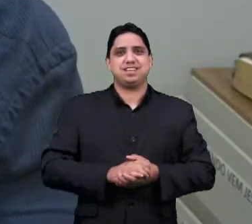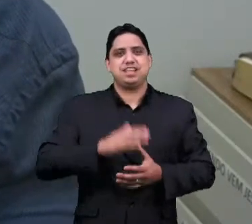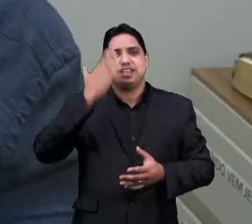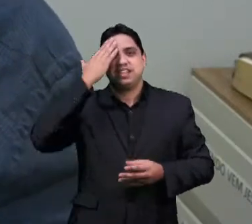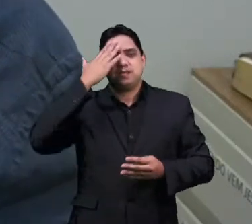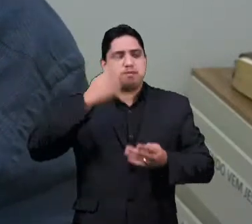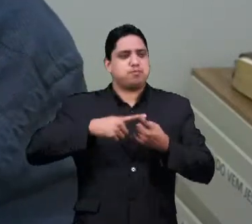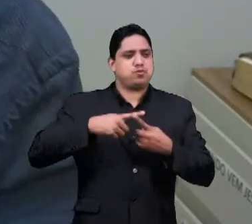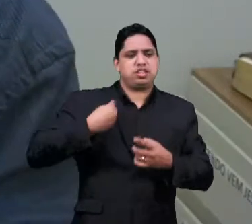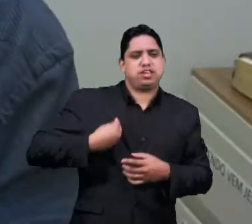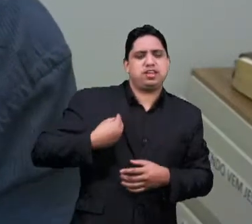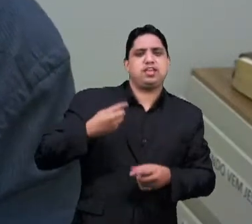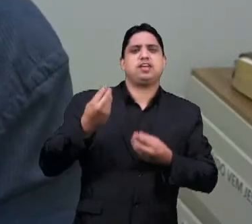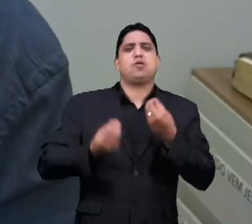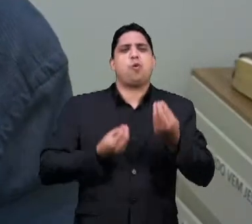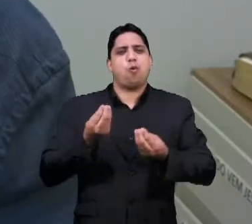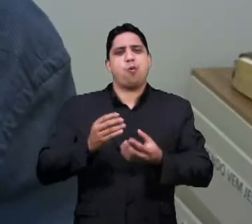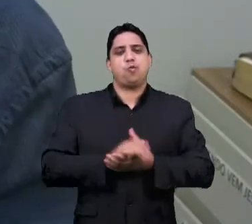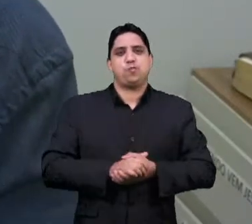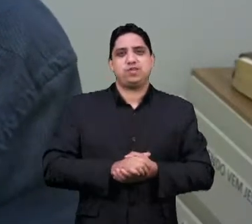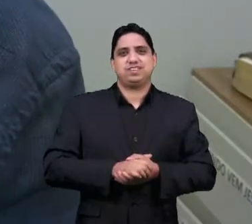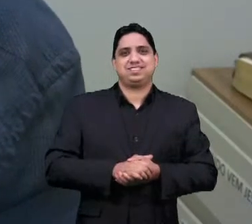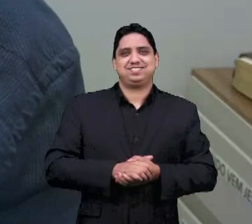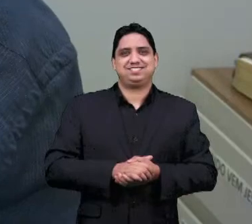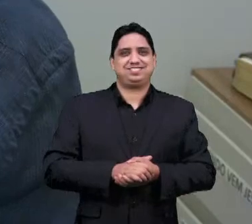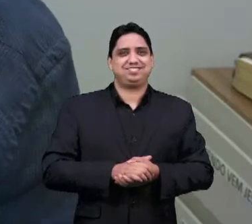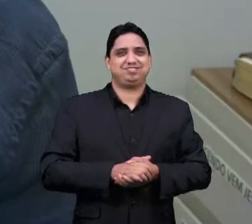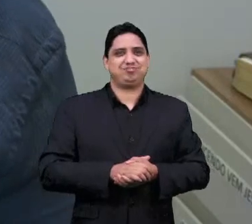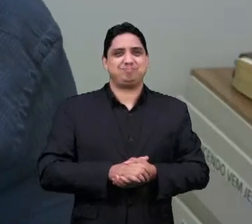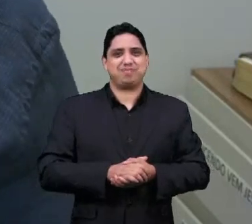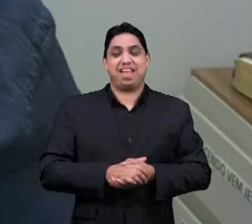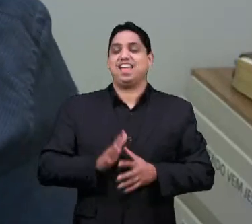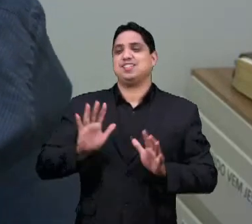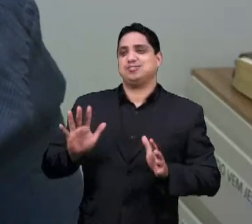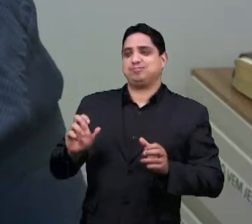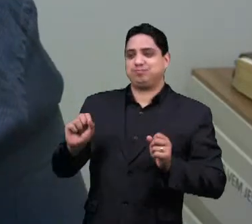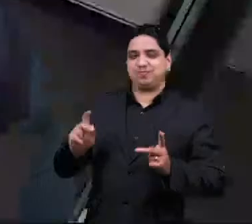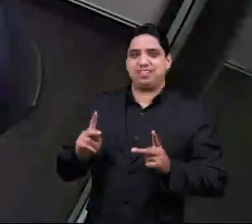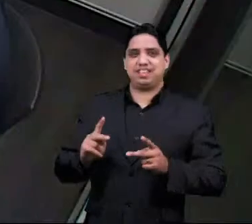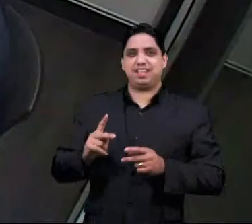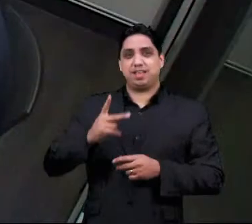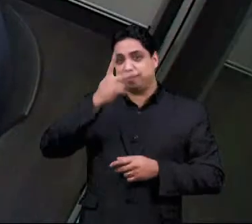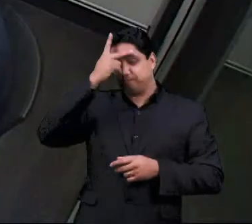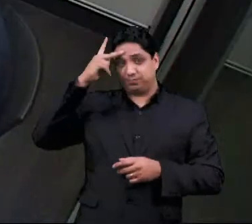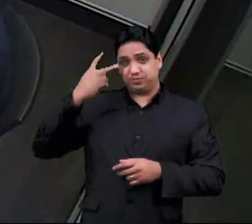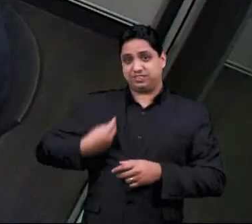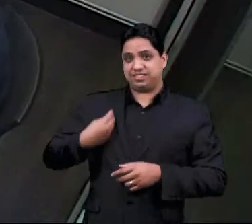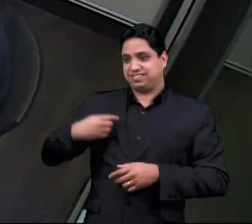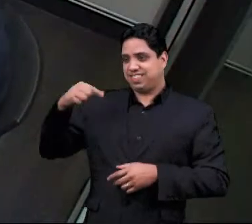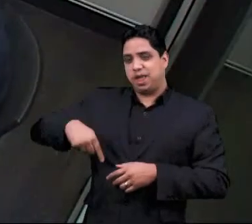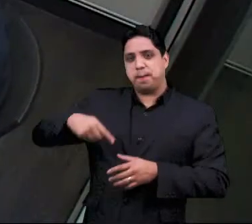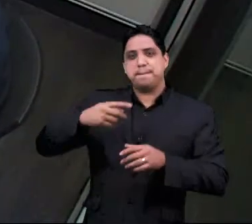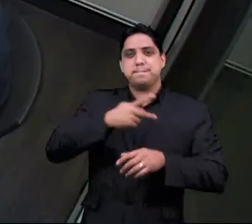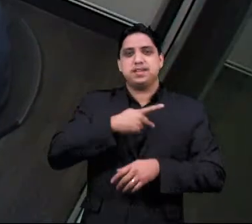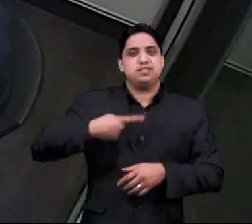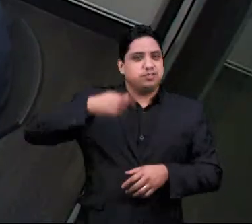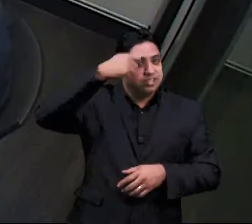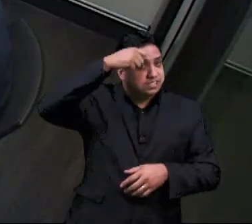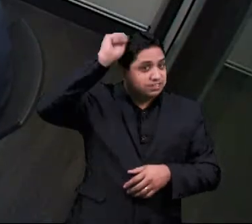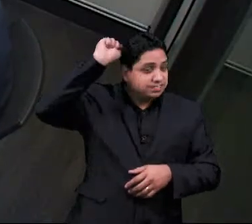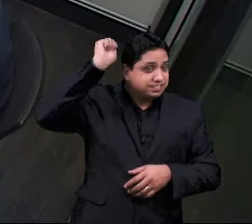ele está aqui, hein, pastor Josias? Está com o senhor agora. Está comigo agora. Quem está conosco aqui também é o Amadeu, o pastor Amadeu Loureiro,